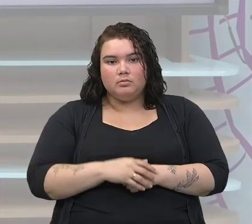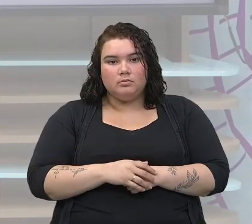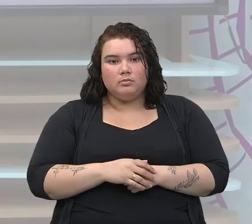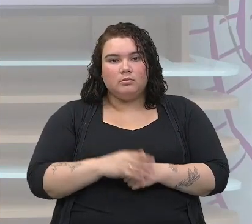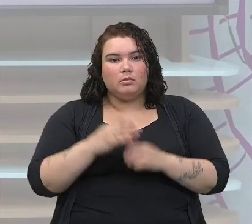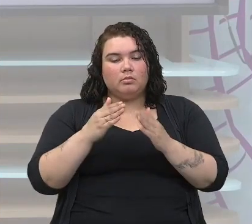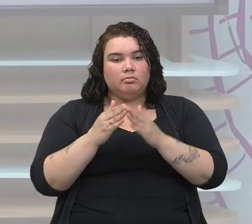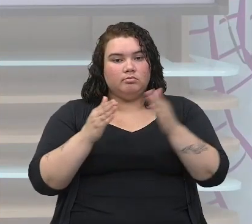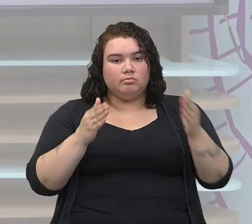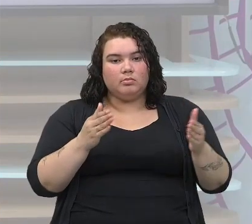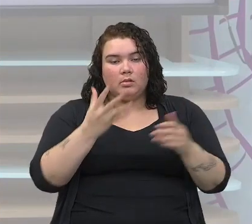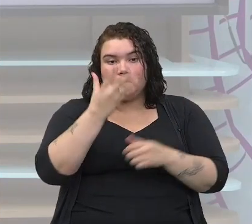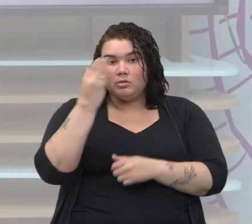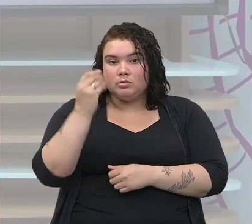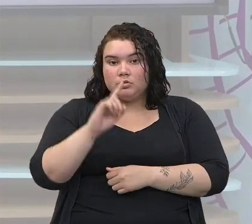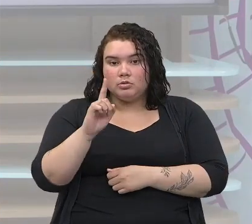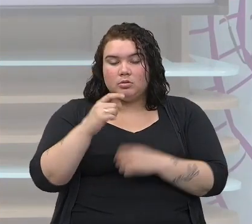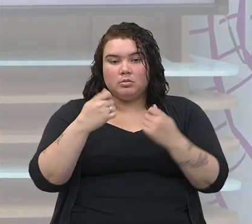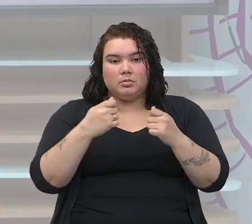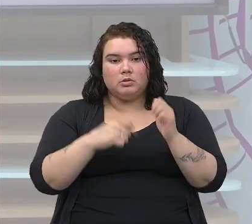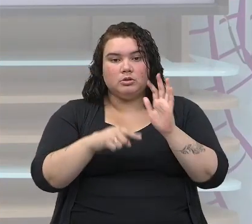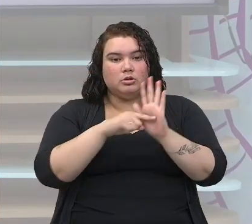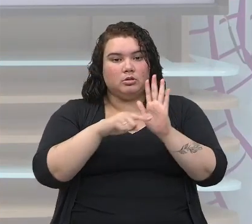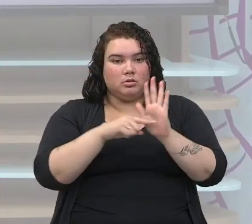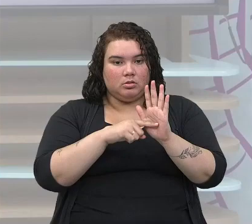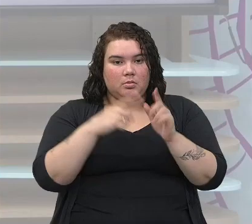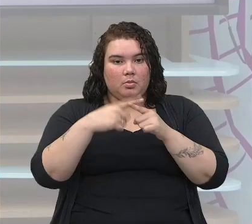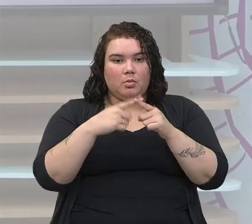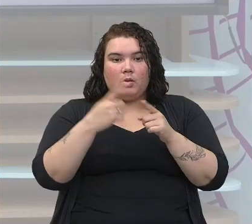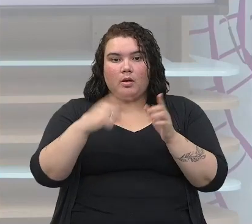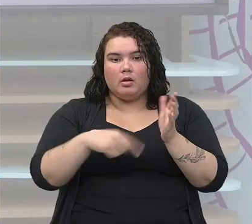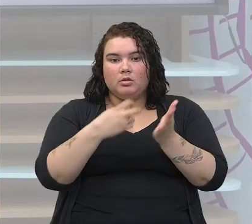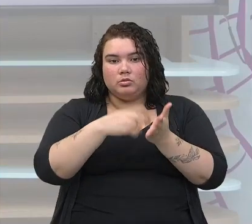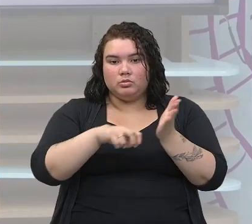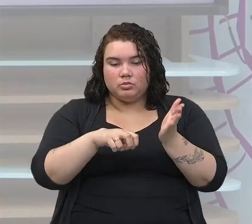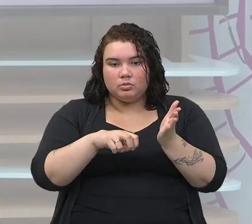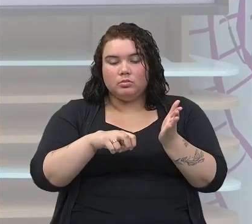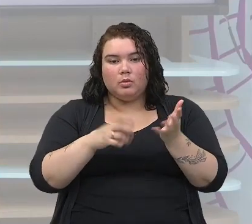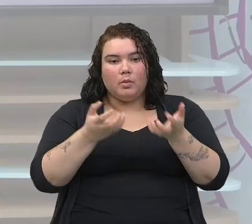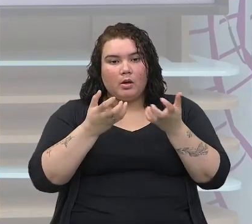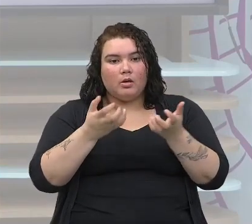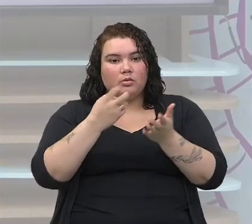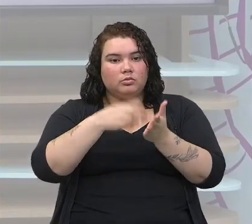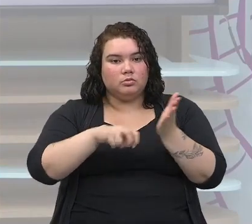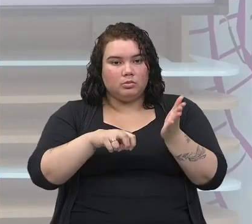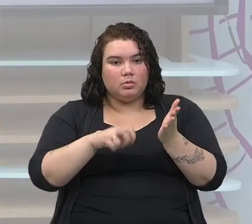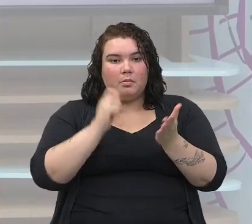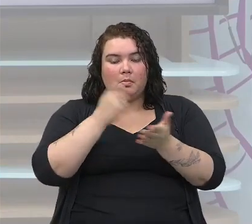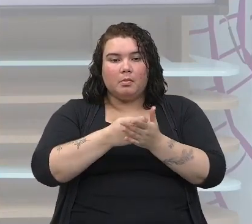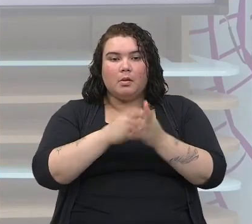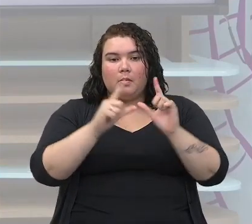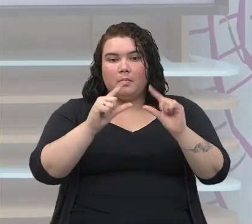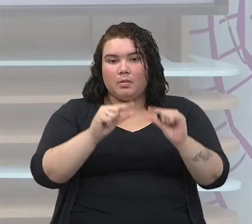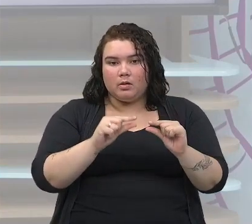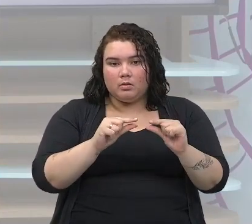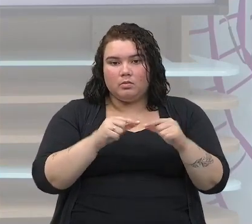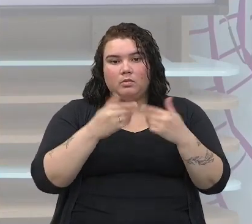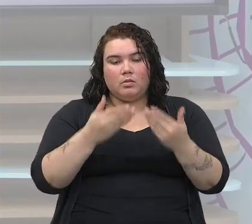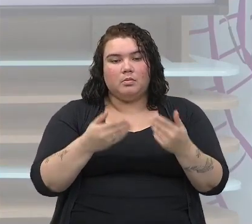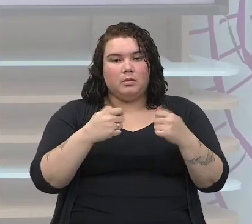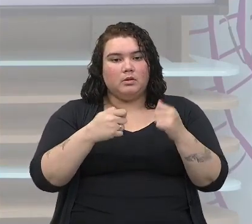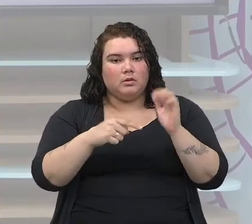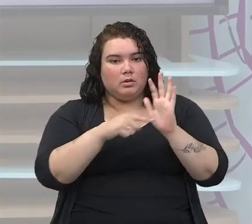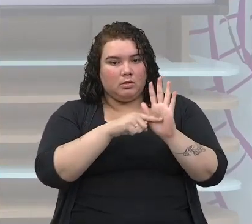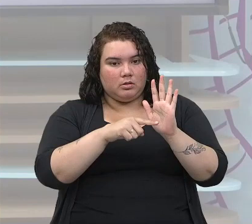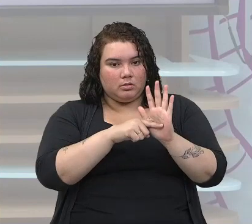não pode esquecer que você tem que subtrair, porque é desconto. Eu quero um desconto, eu vou pagar menos, né? Então, tem que subtrair